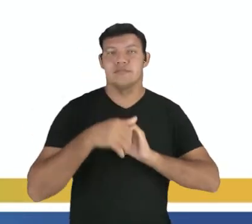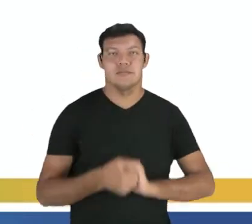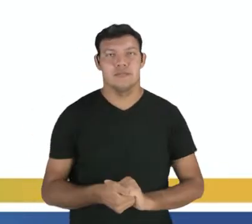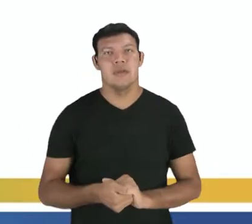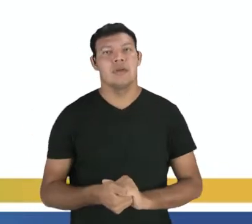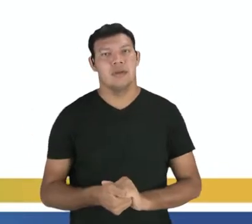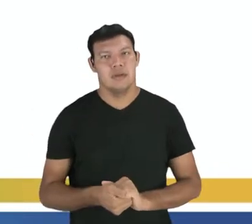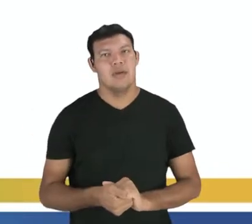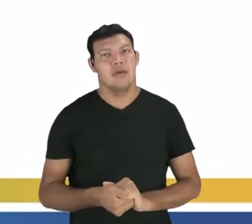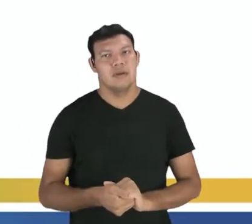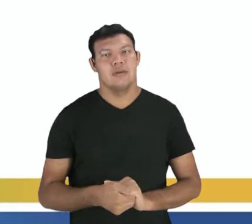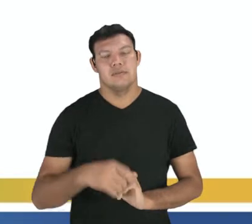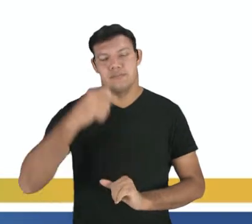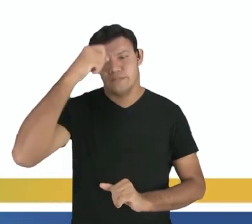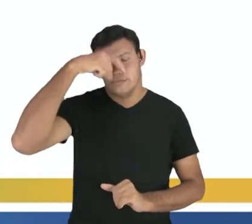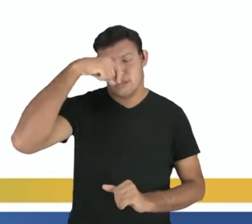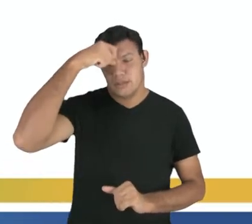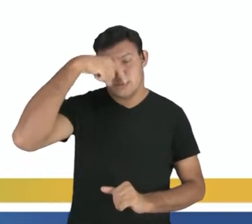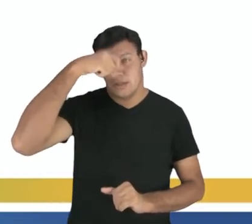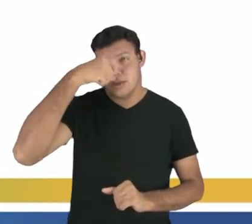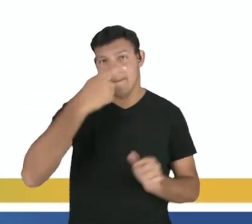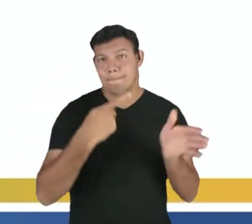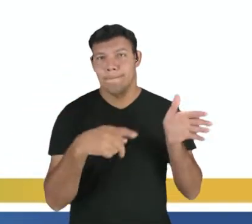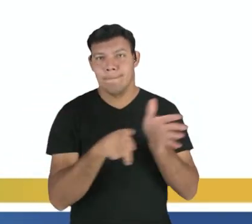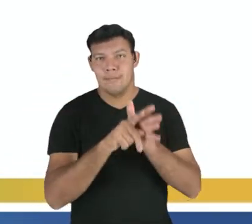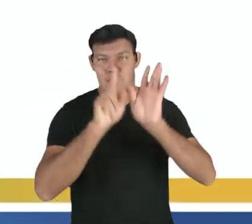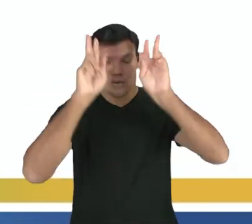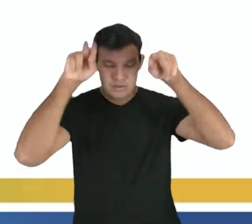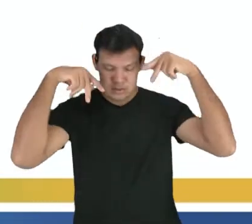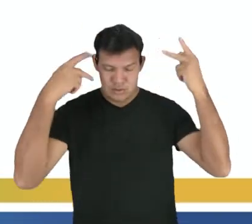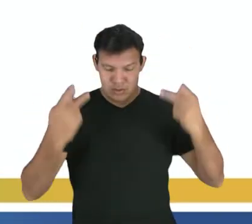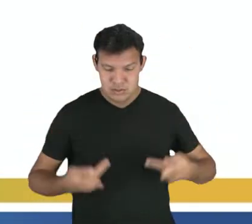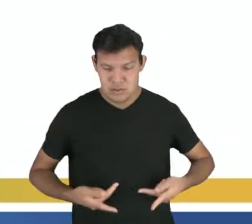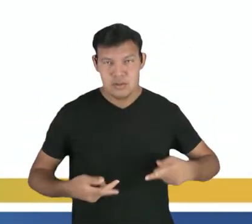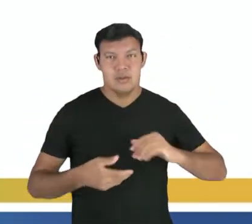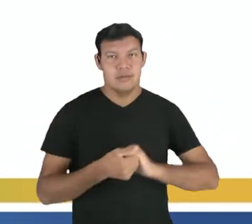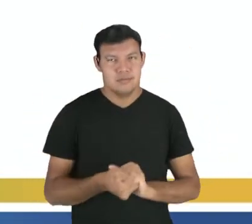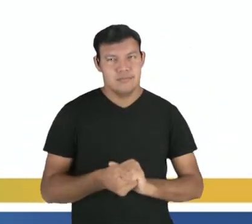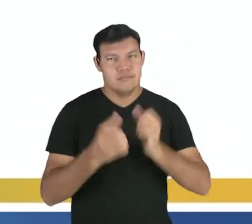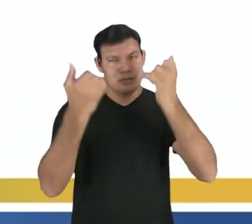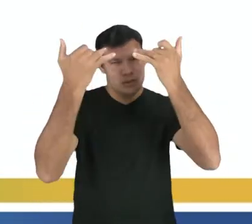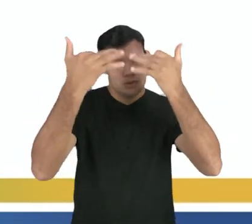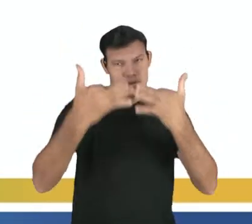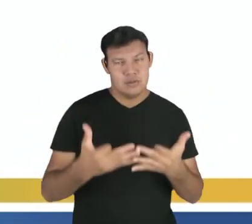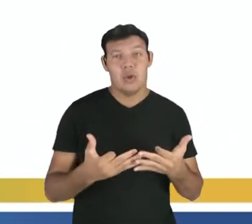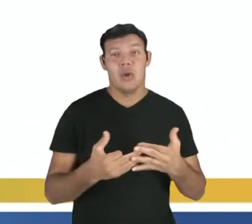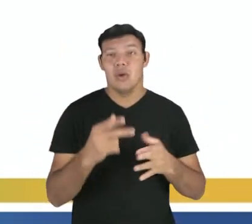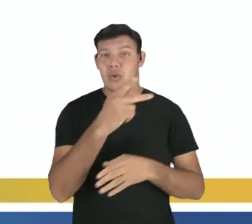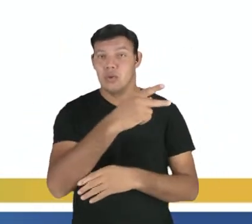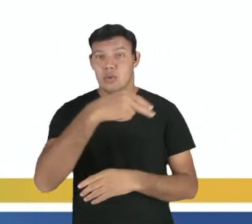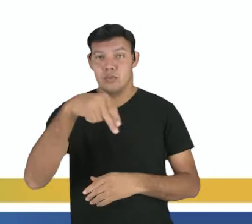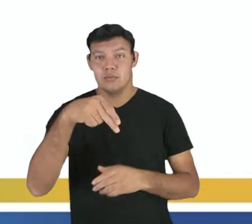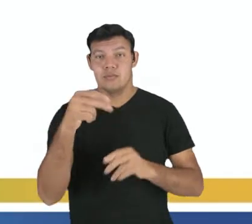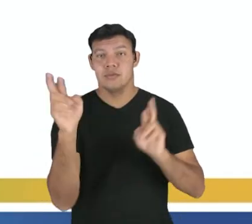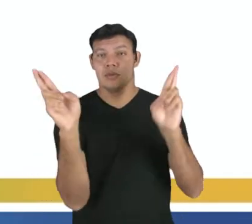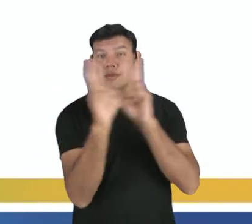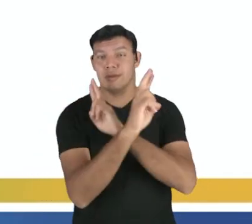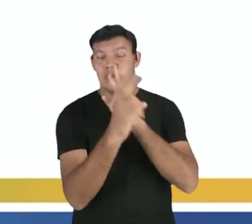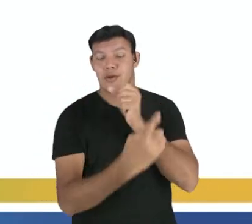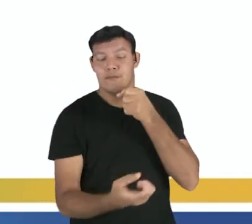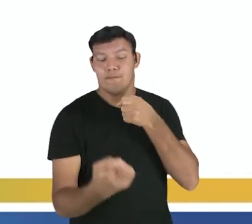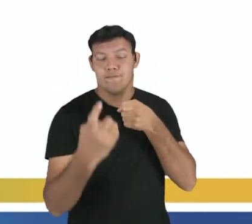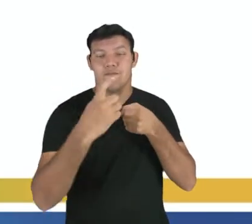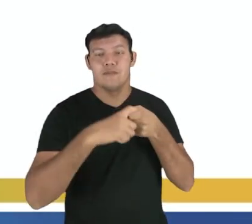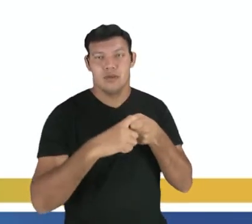humana. Tem um porco aqui que pegou a gripe humana. Falei para vocês que o pronome relativo, ele